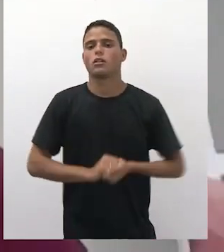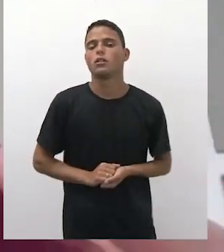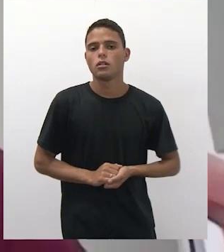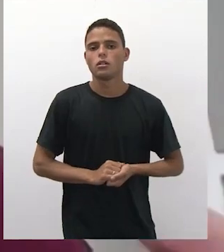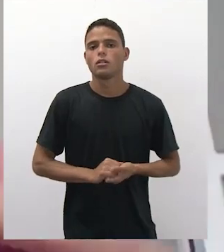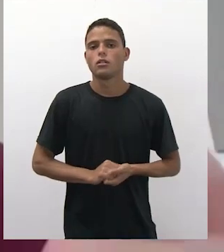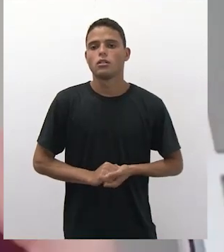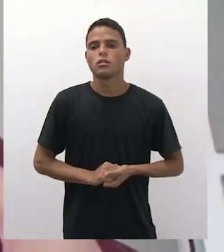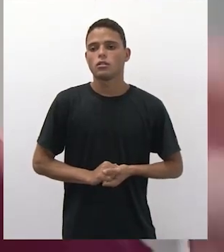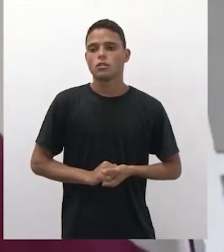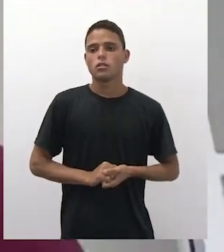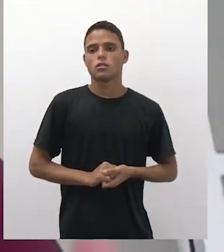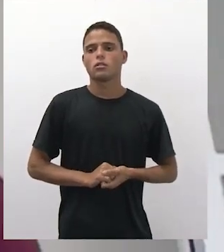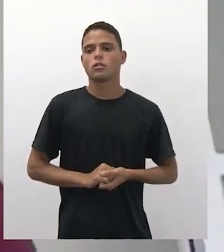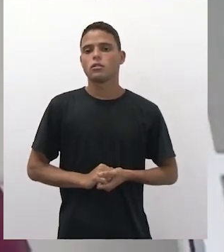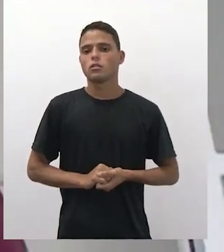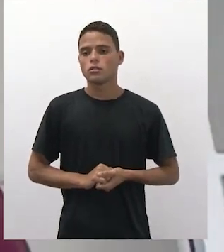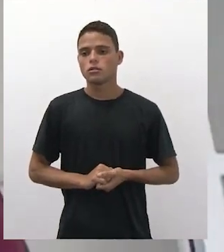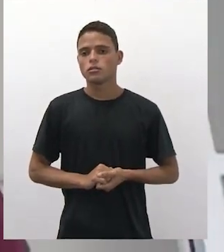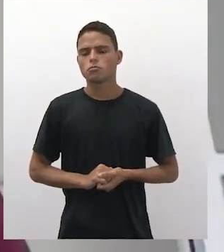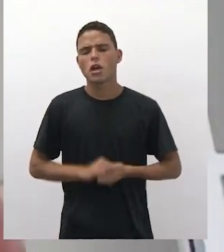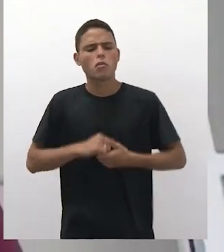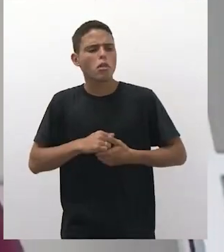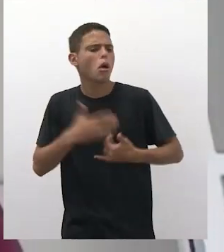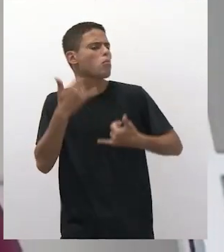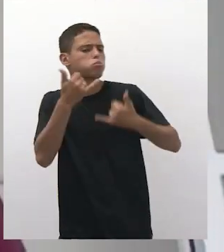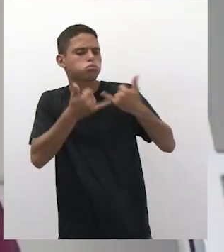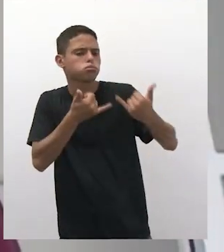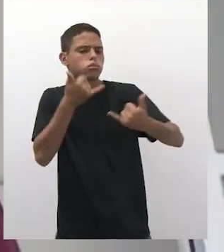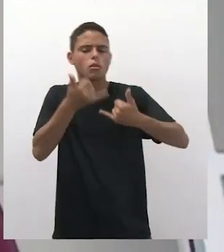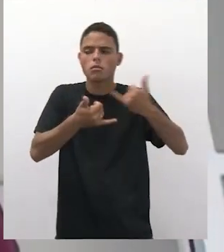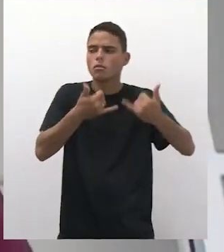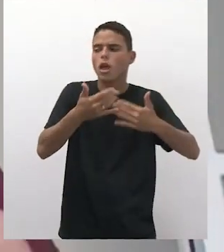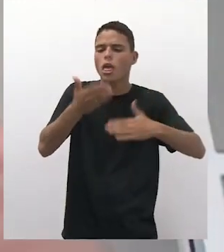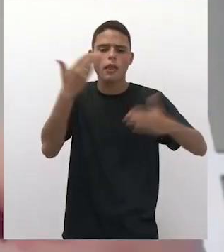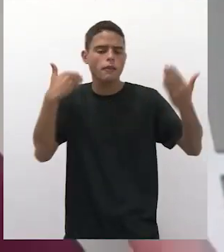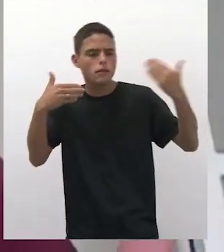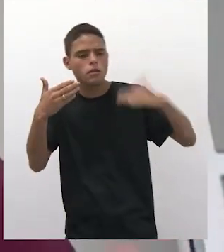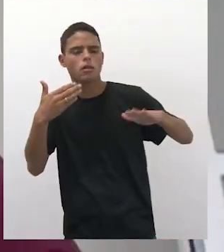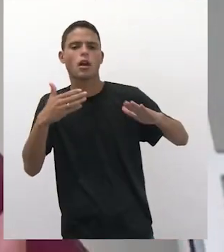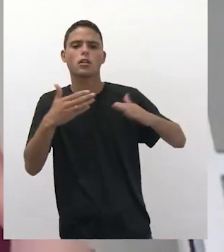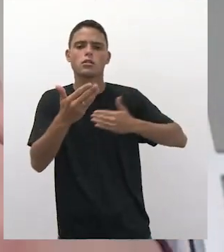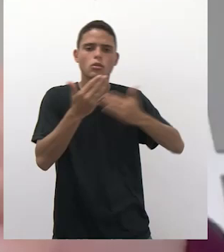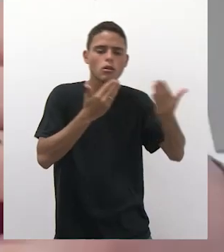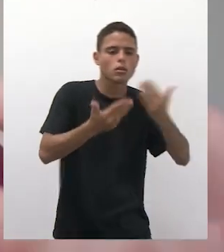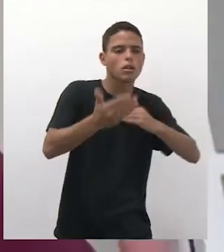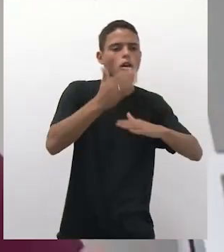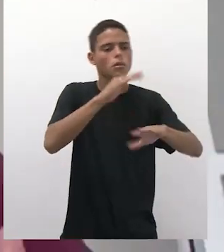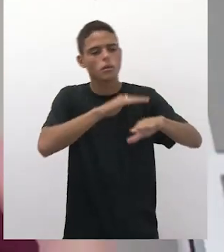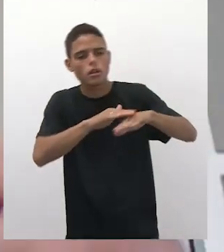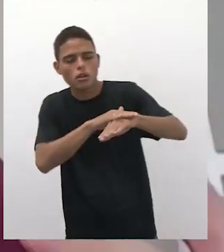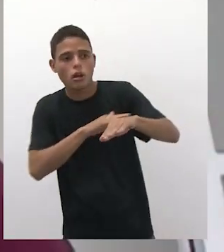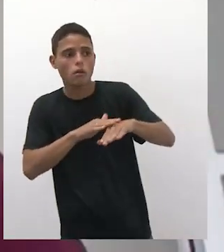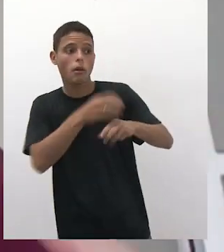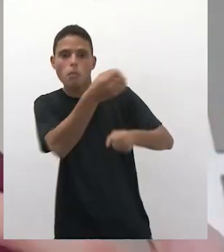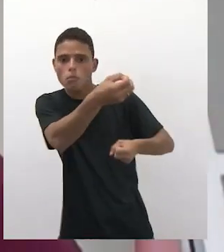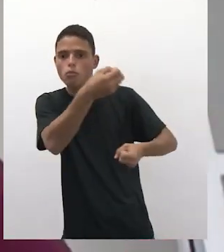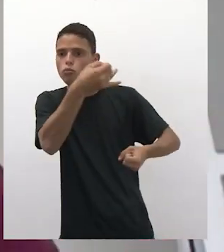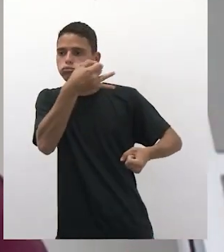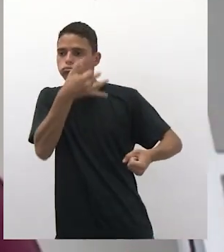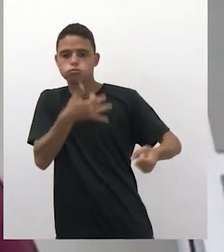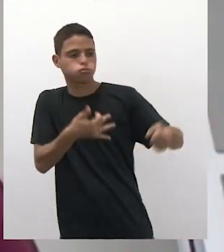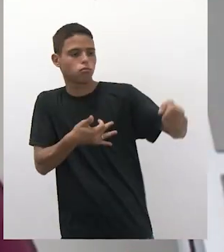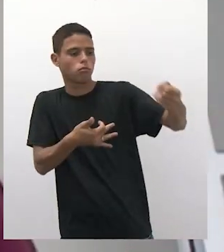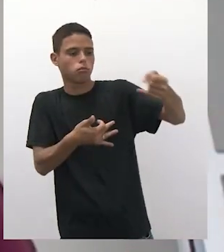nós estávamos assim espontaneamente, não tinha nada formal. E ela foi contando essas riquezas e